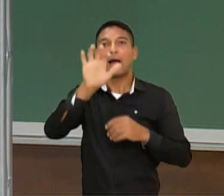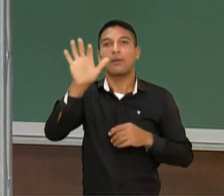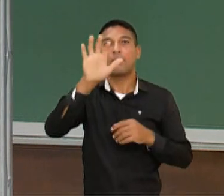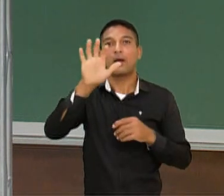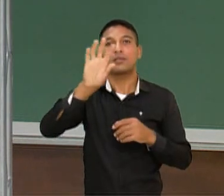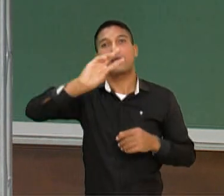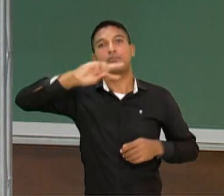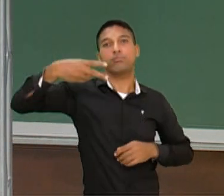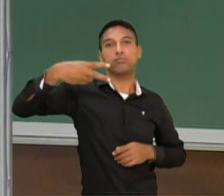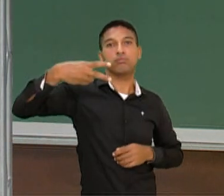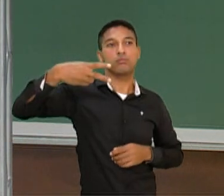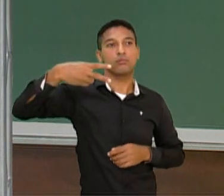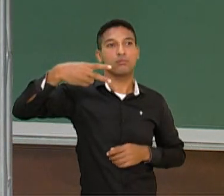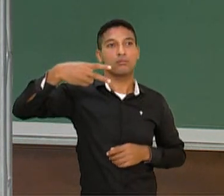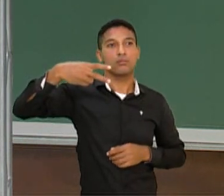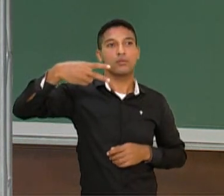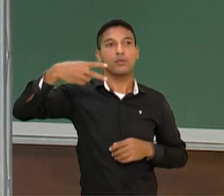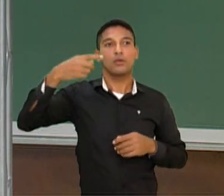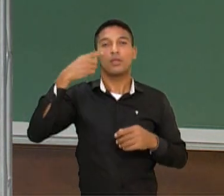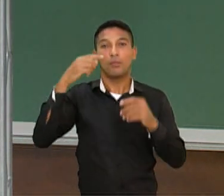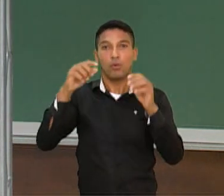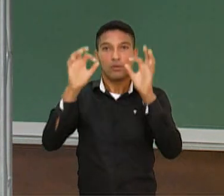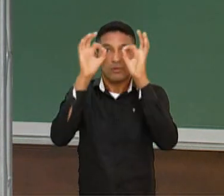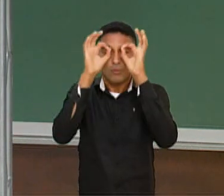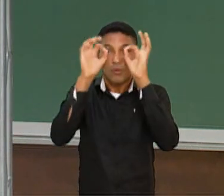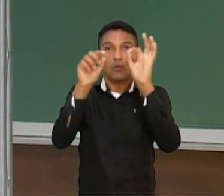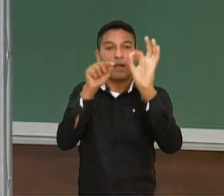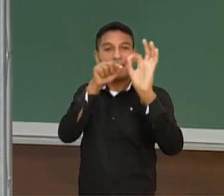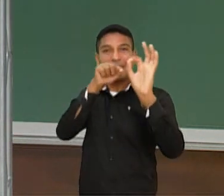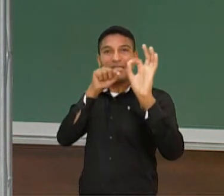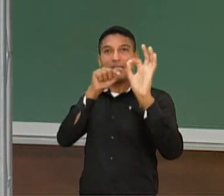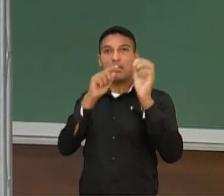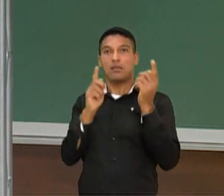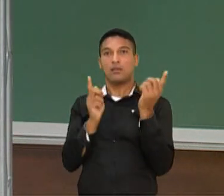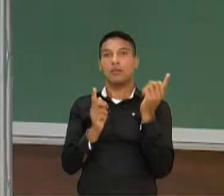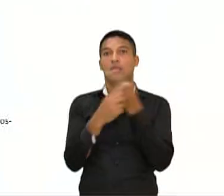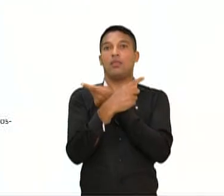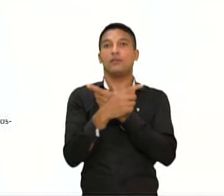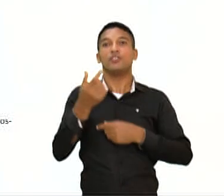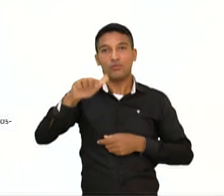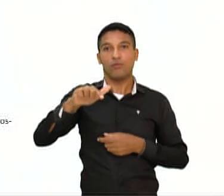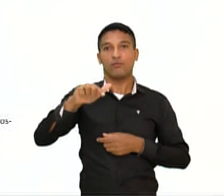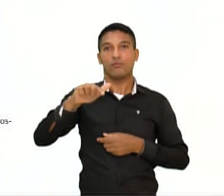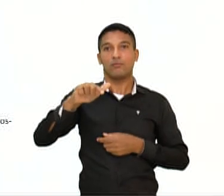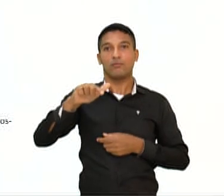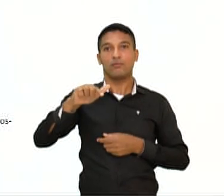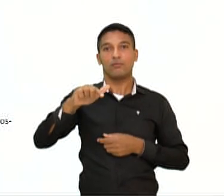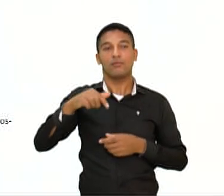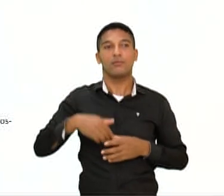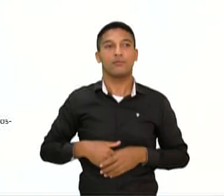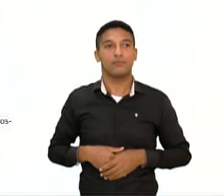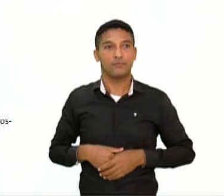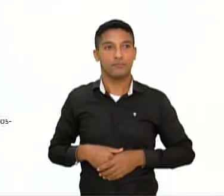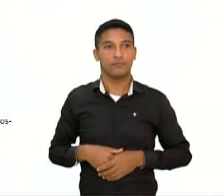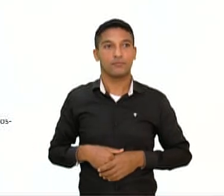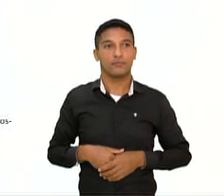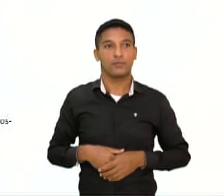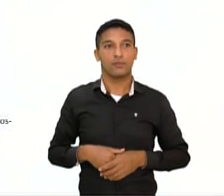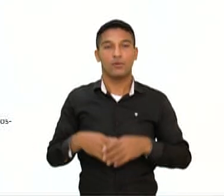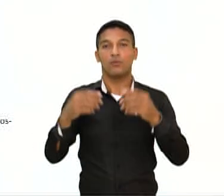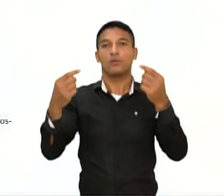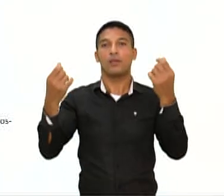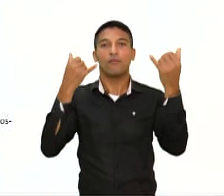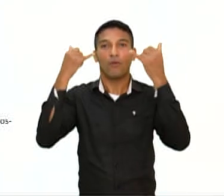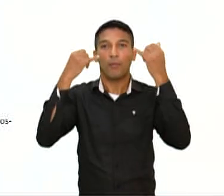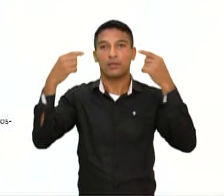invertida e aqui ó, ela é reinvertida no quiasma óptico, que é esse ponto onde acontece essa